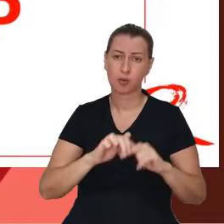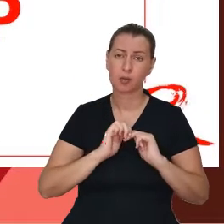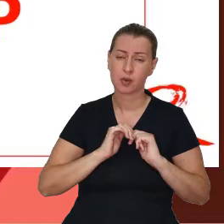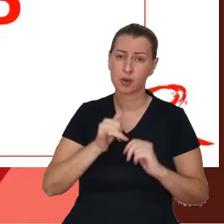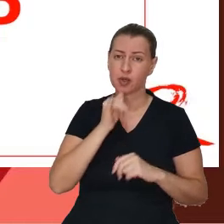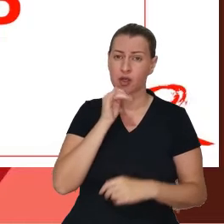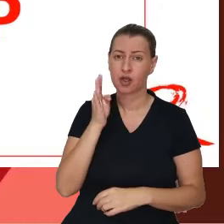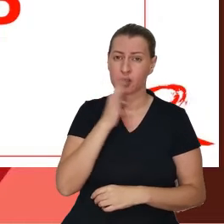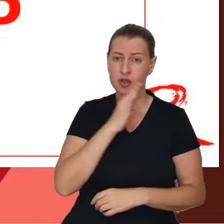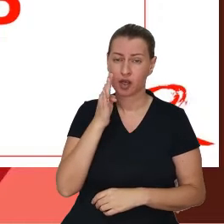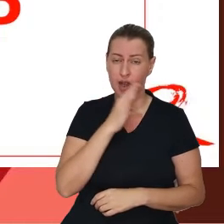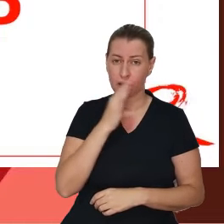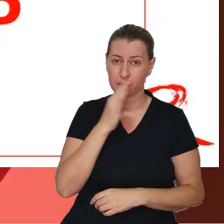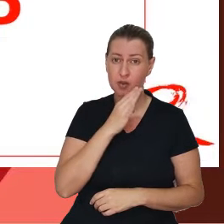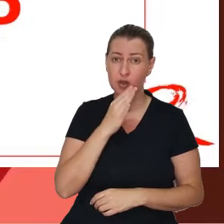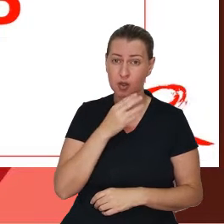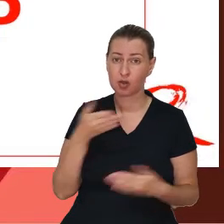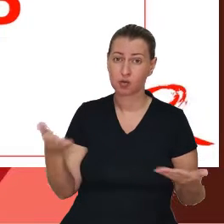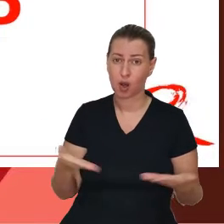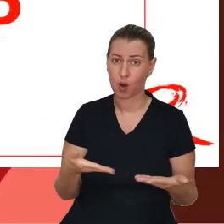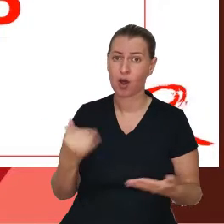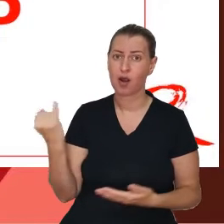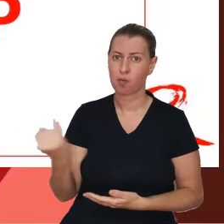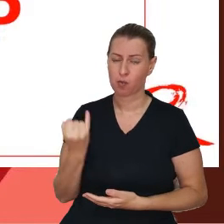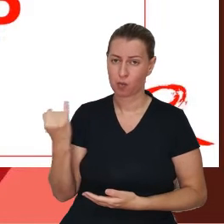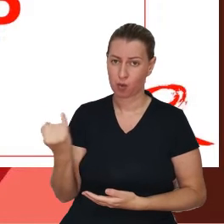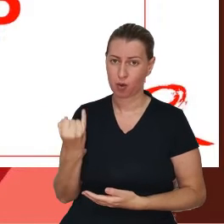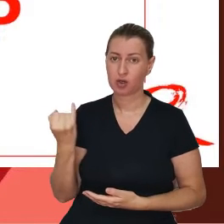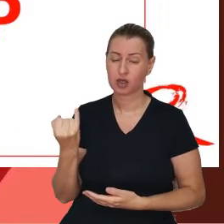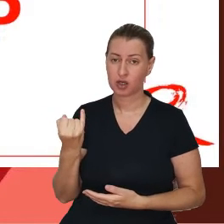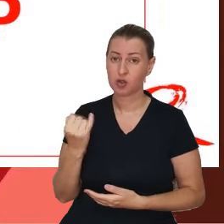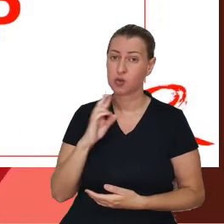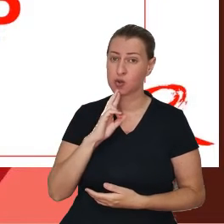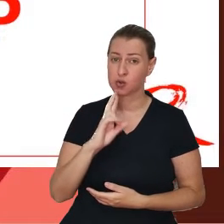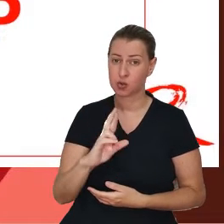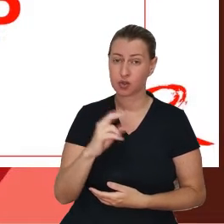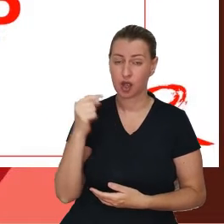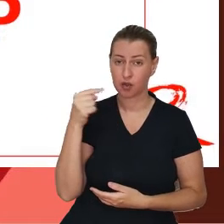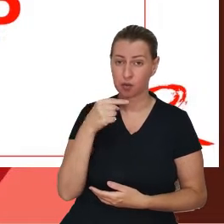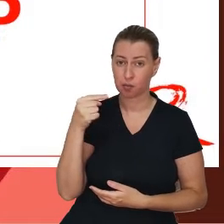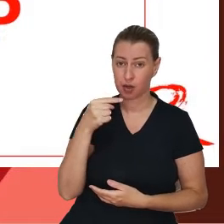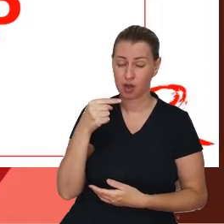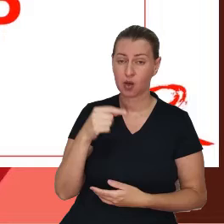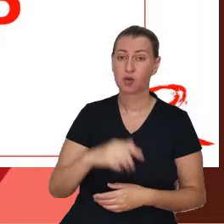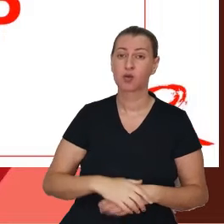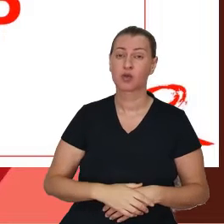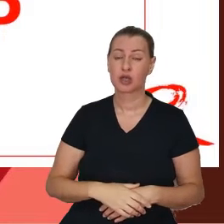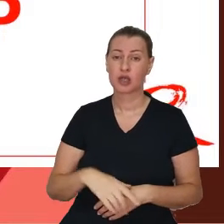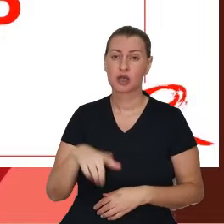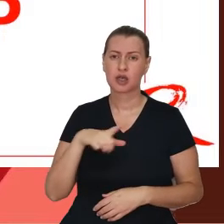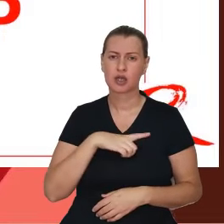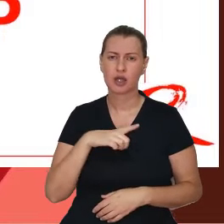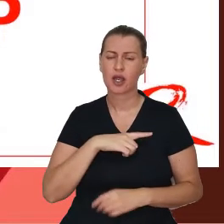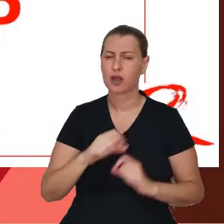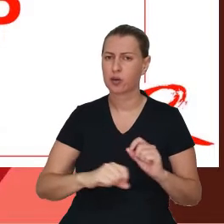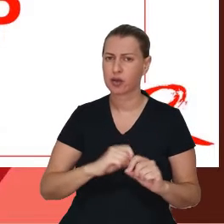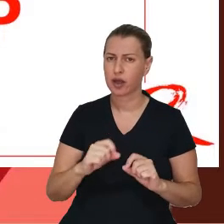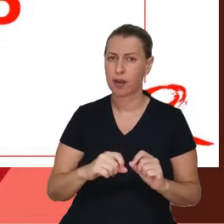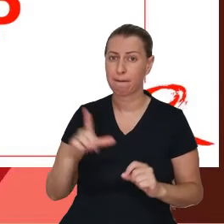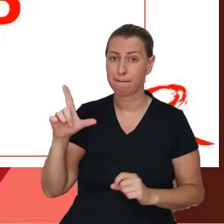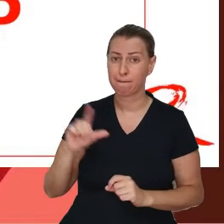HIV nesse momento zero, ele é fundamental, e que a exposição tenha ocorrido a menos de 72